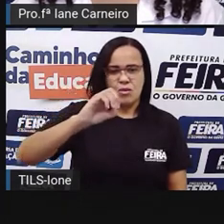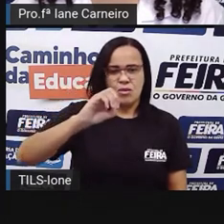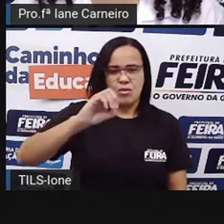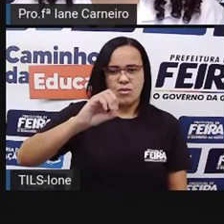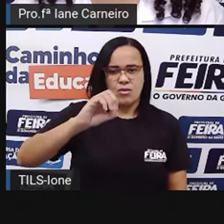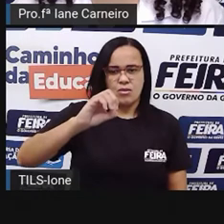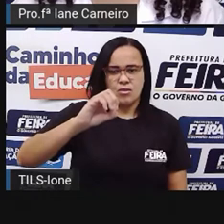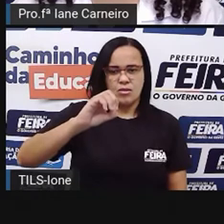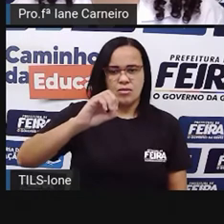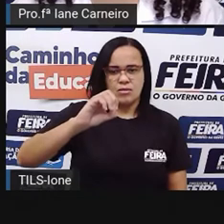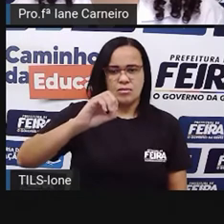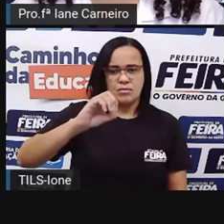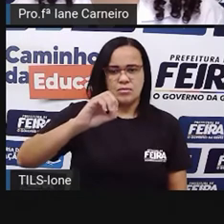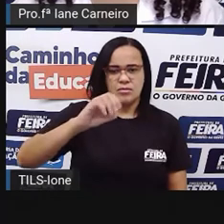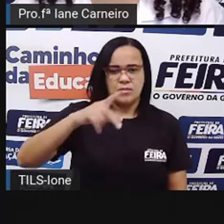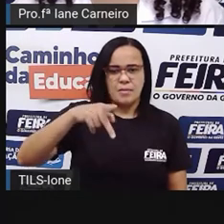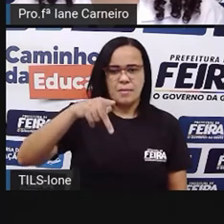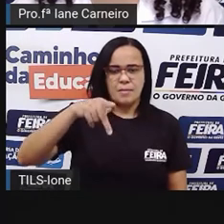Ó.